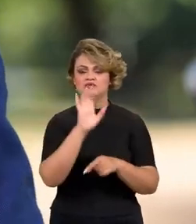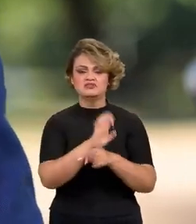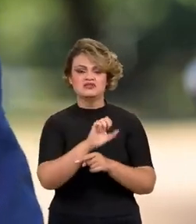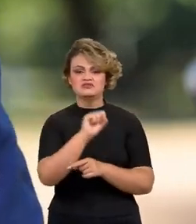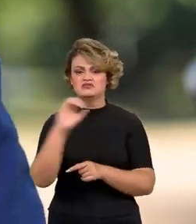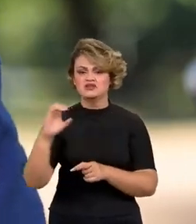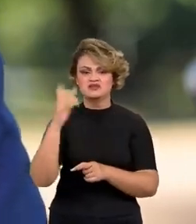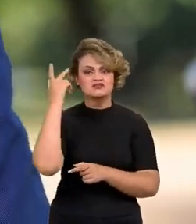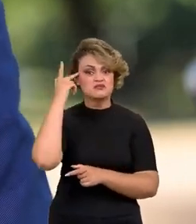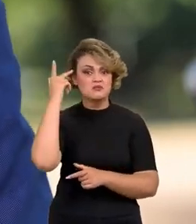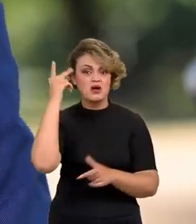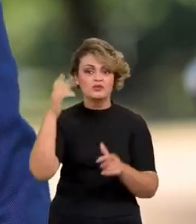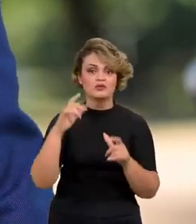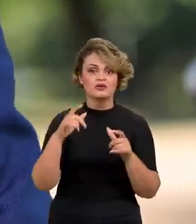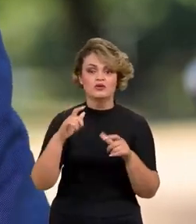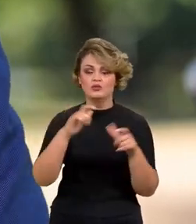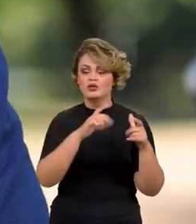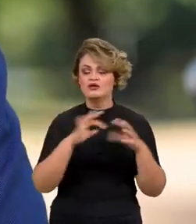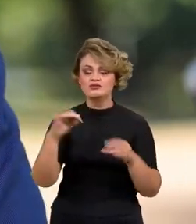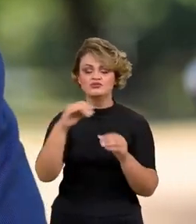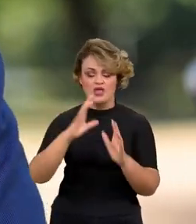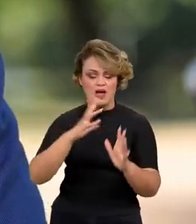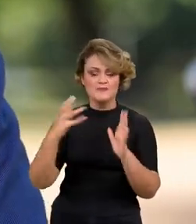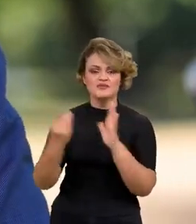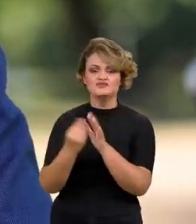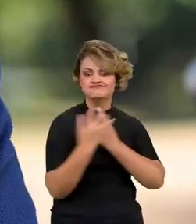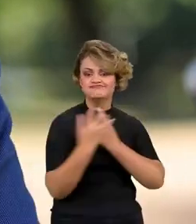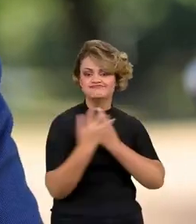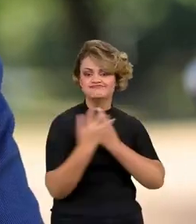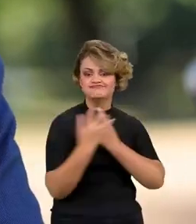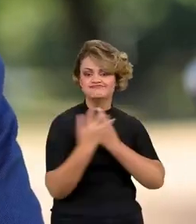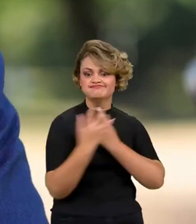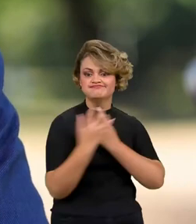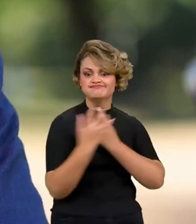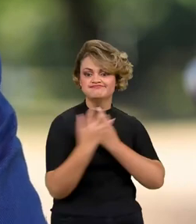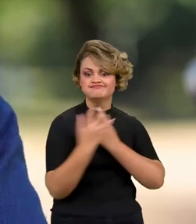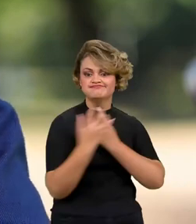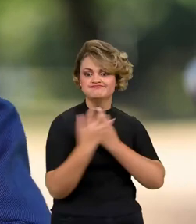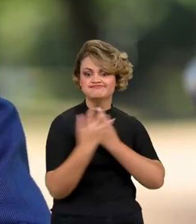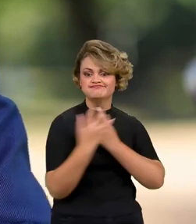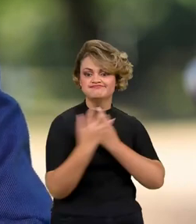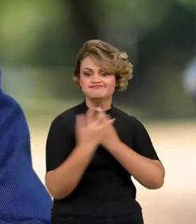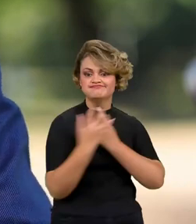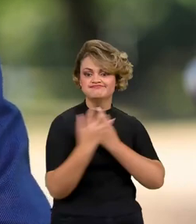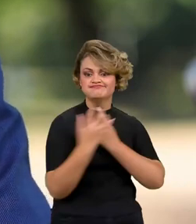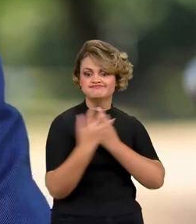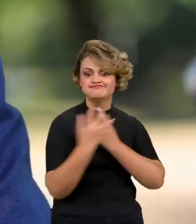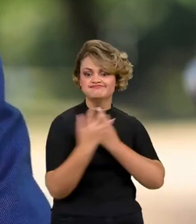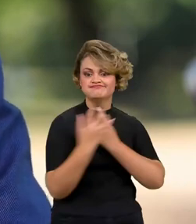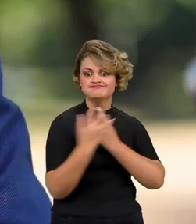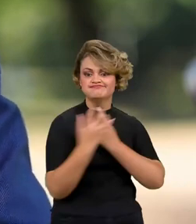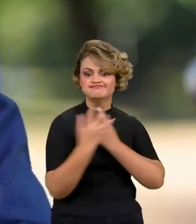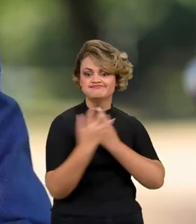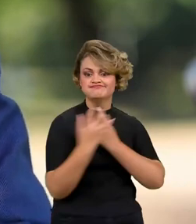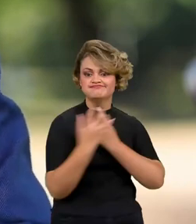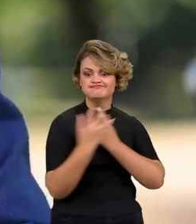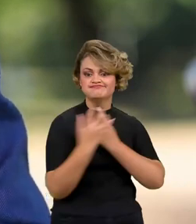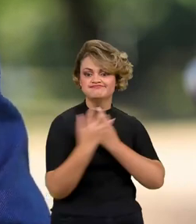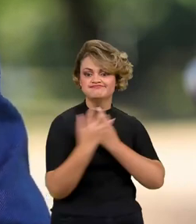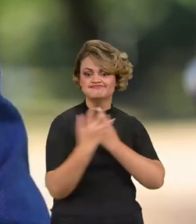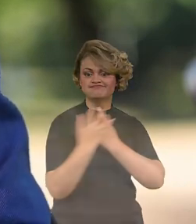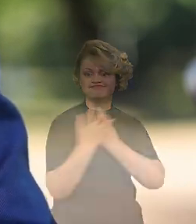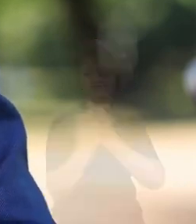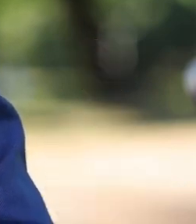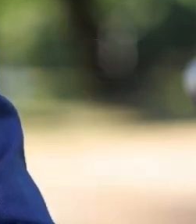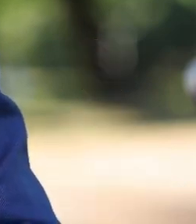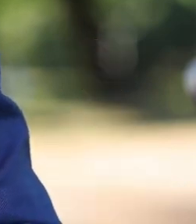lugar do planeta pode ter mudança por causa da Amazônia lá no cientificamente que a gente tem que cuidar quem é